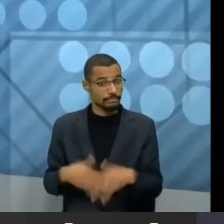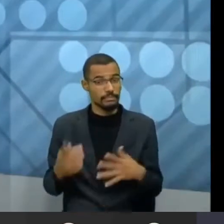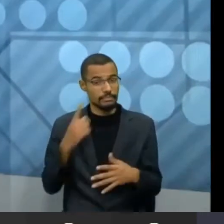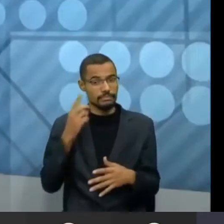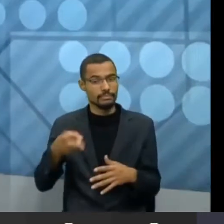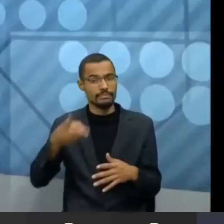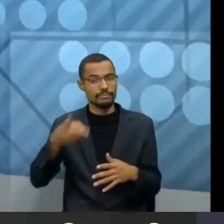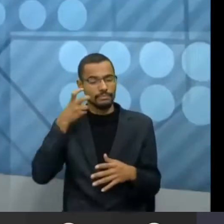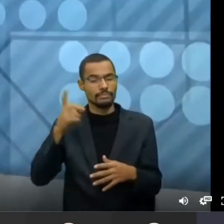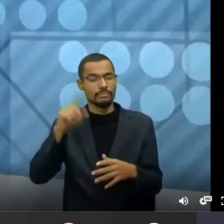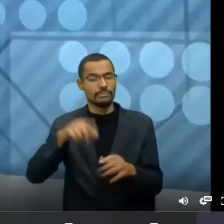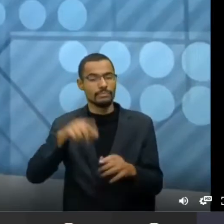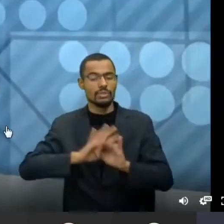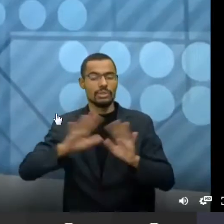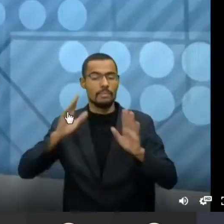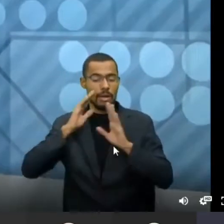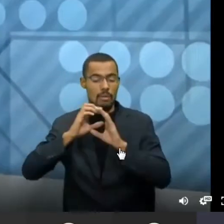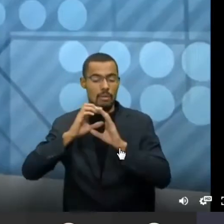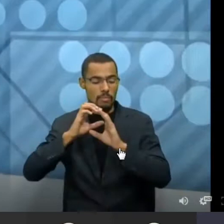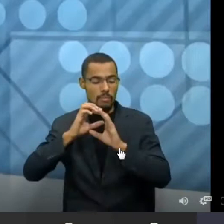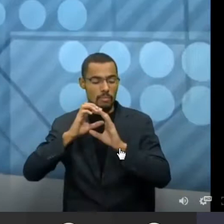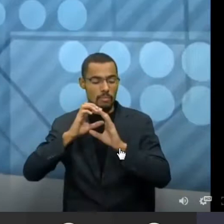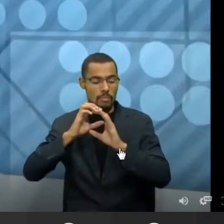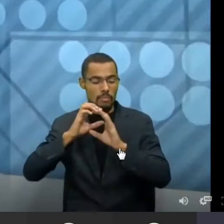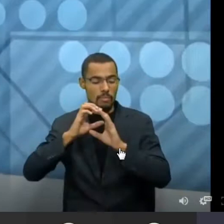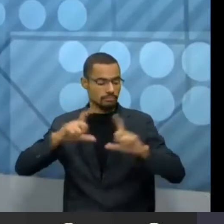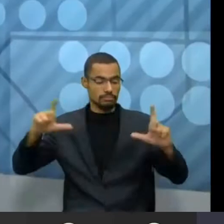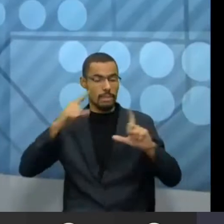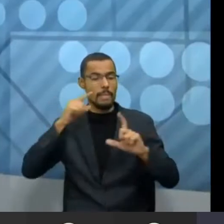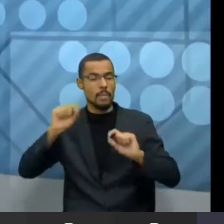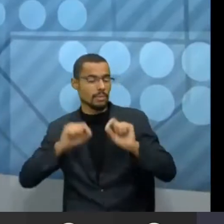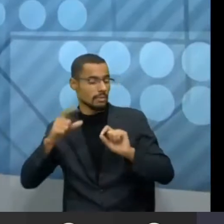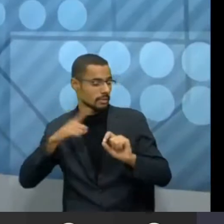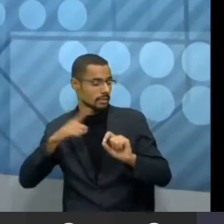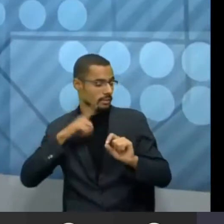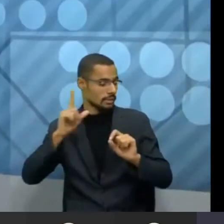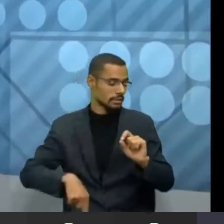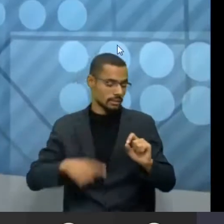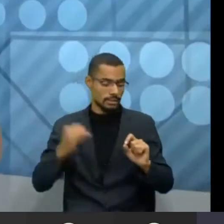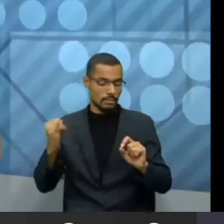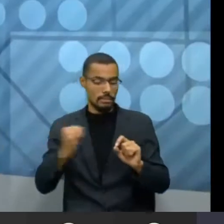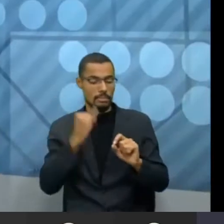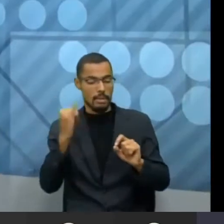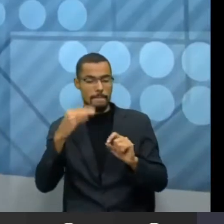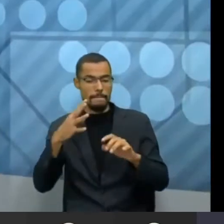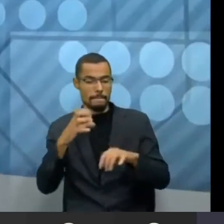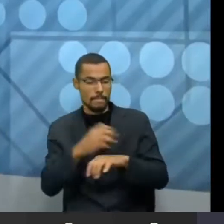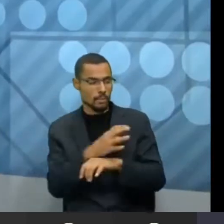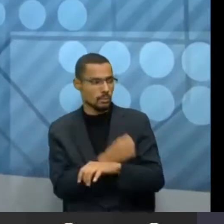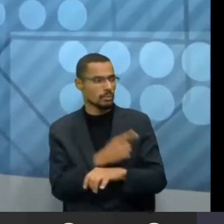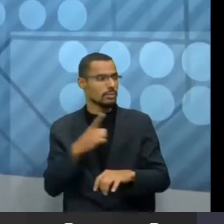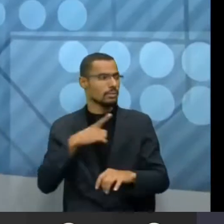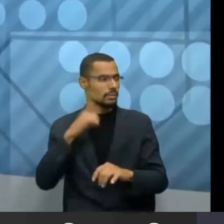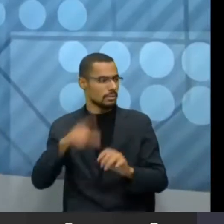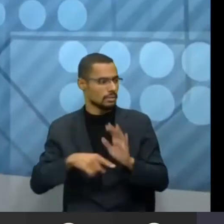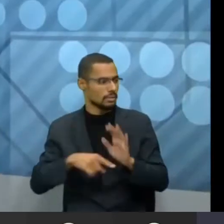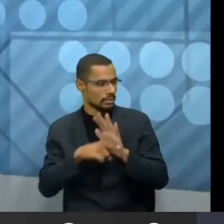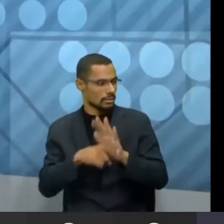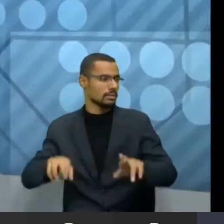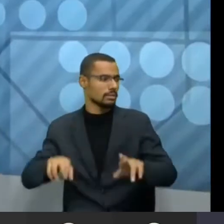no menor aumento, vocês conseguem definir que a parte mais externa é uma parte de musculatura. Essa musculatura